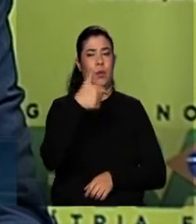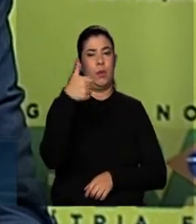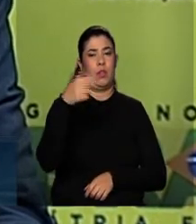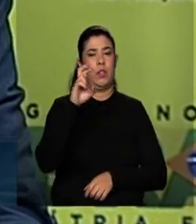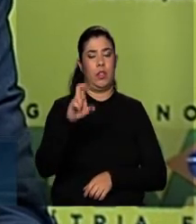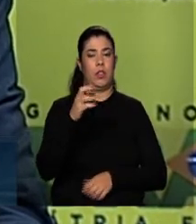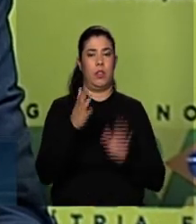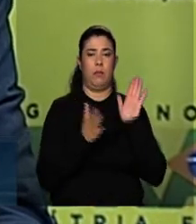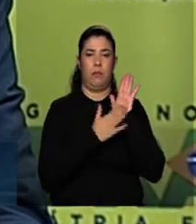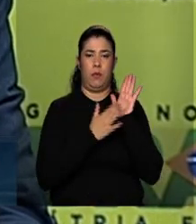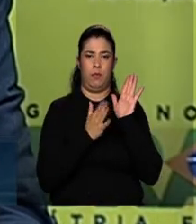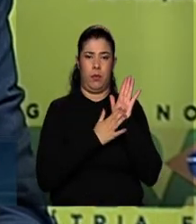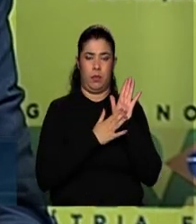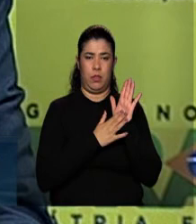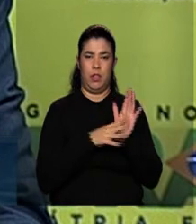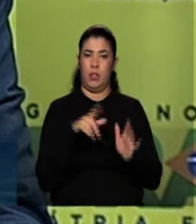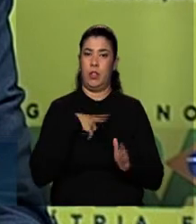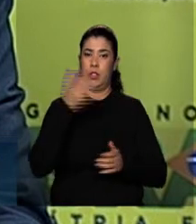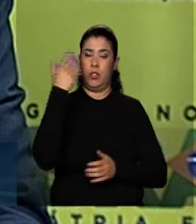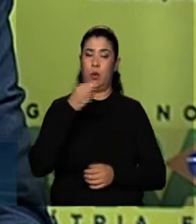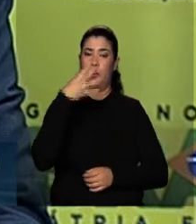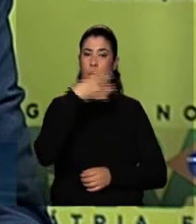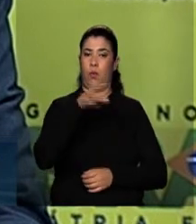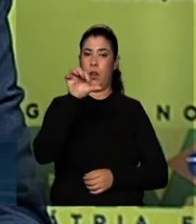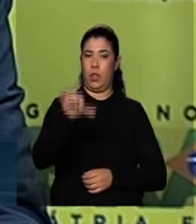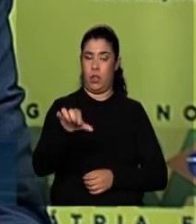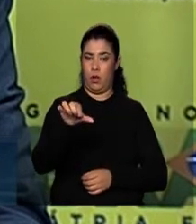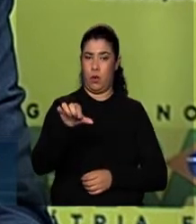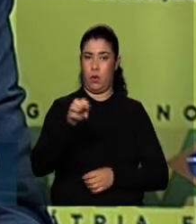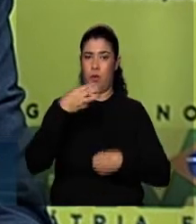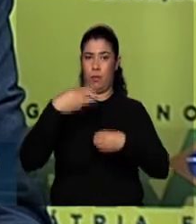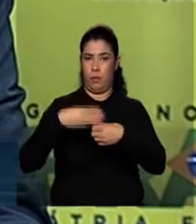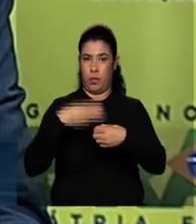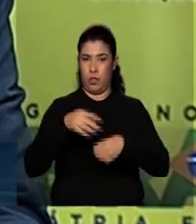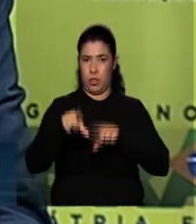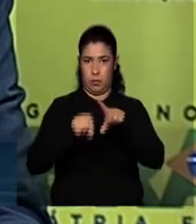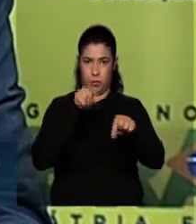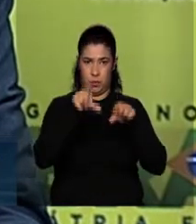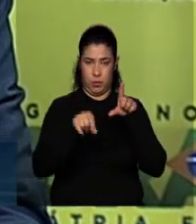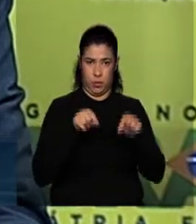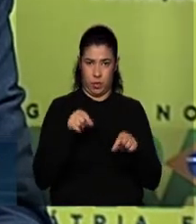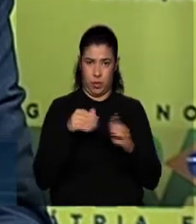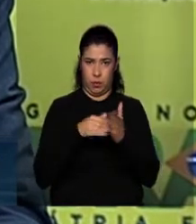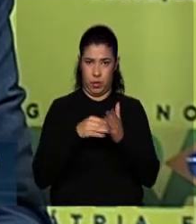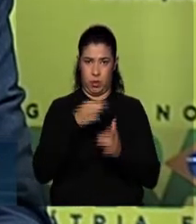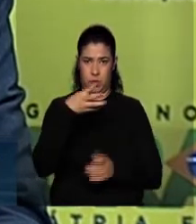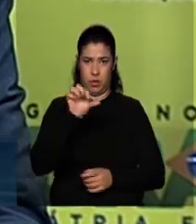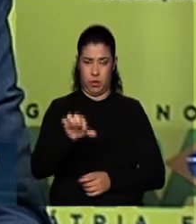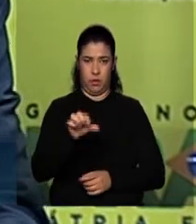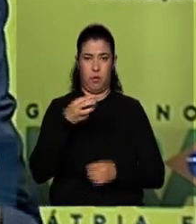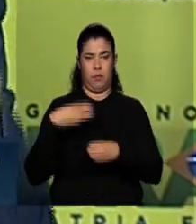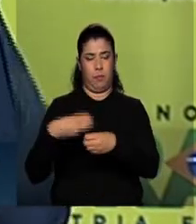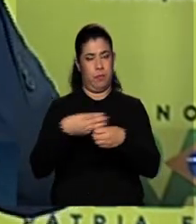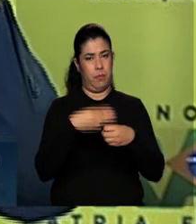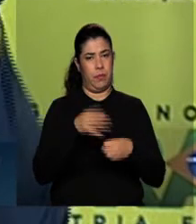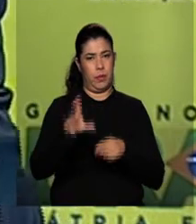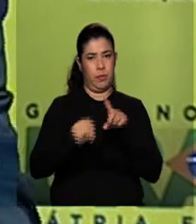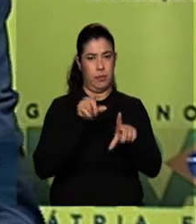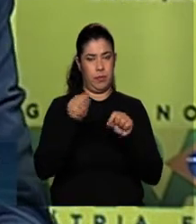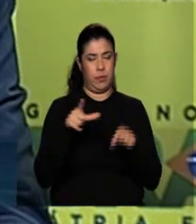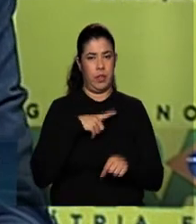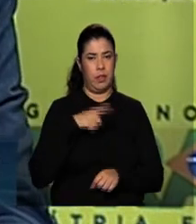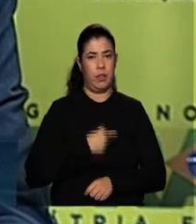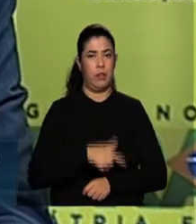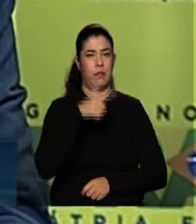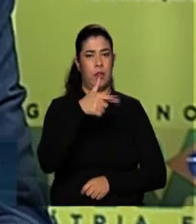eram 49 municípios pré-selecionados, depois 39 no final foram selecionados, então para 39 municípios foram